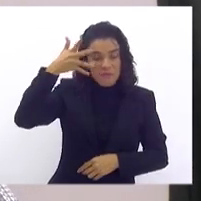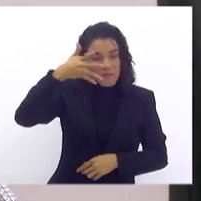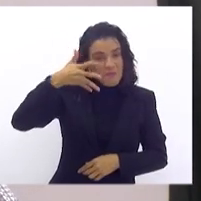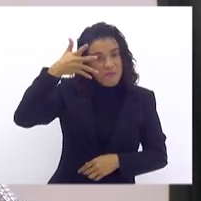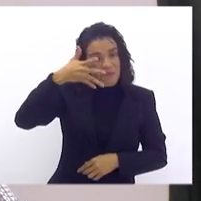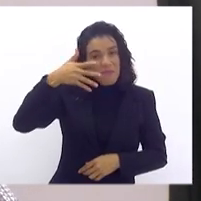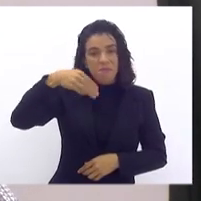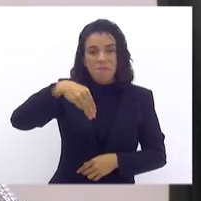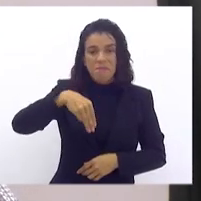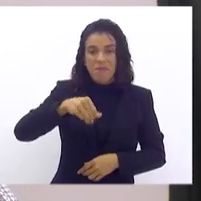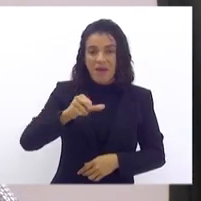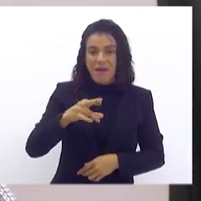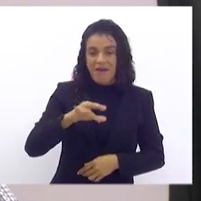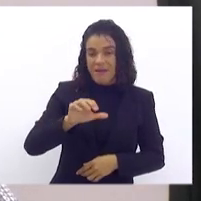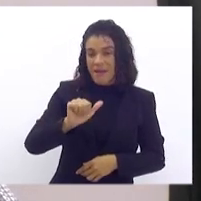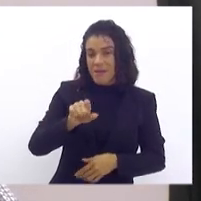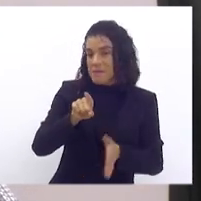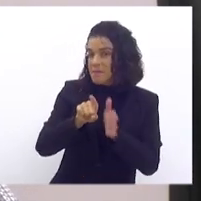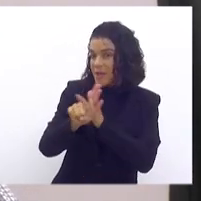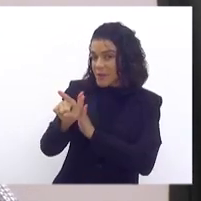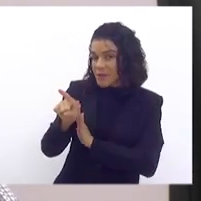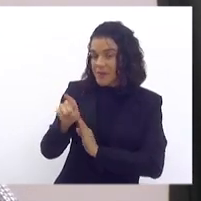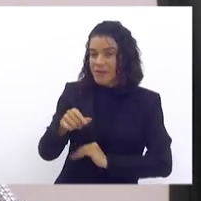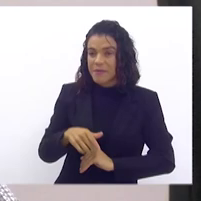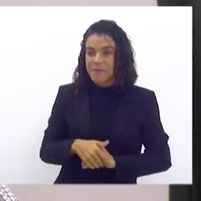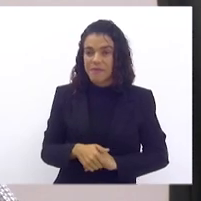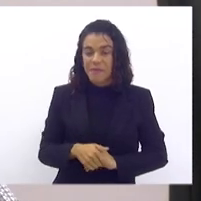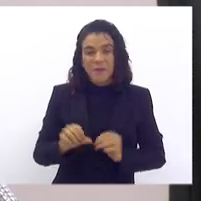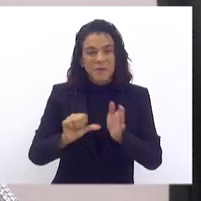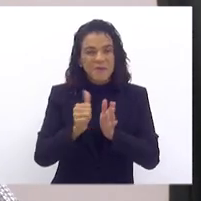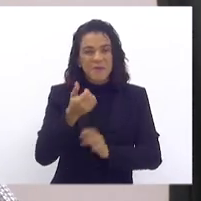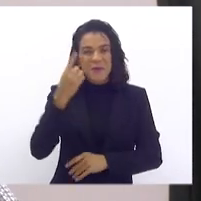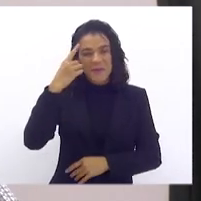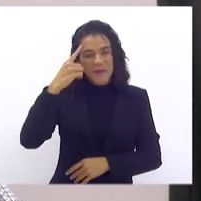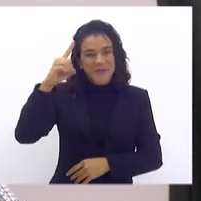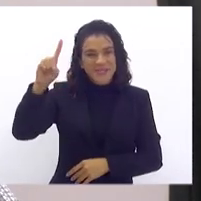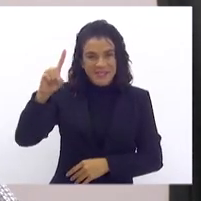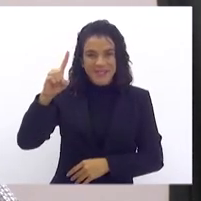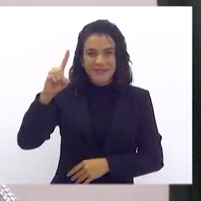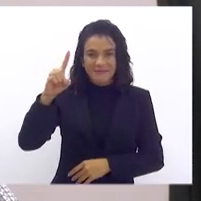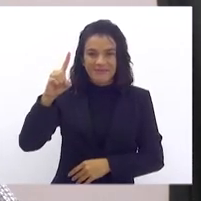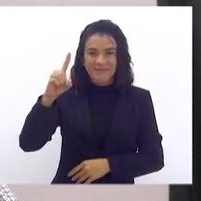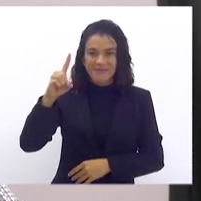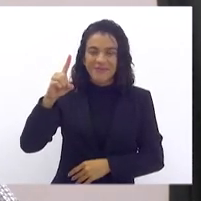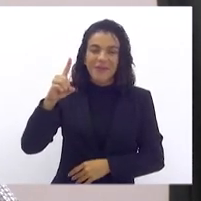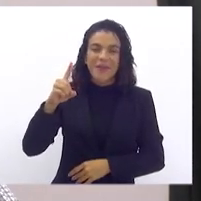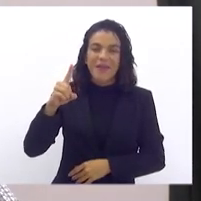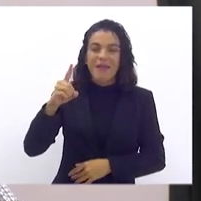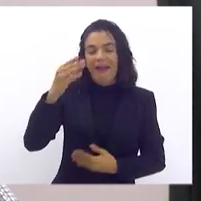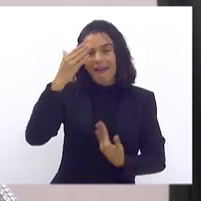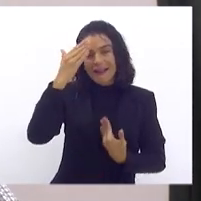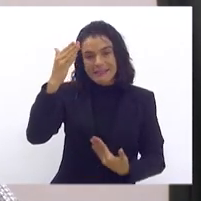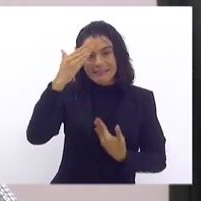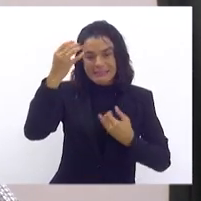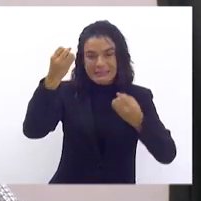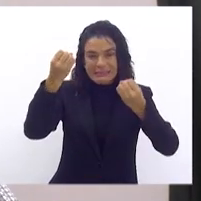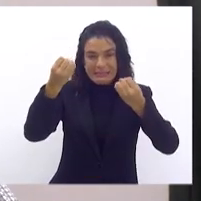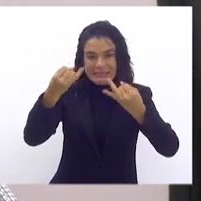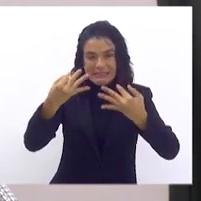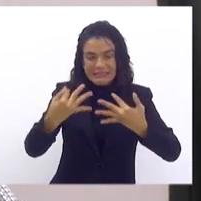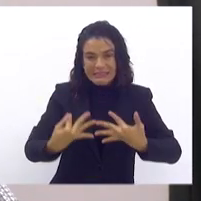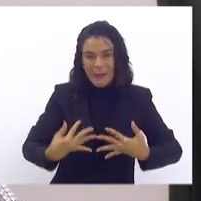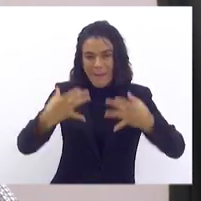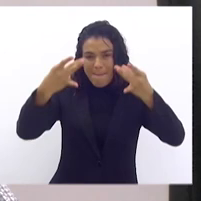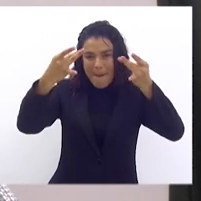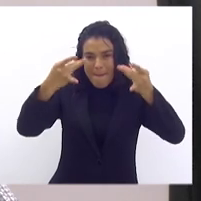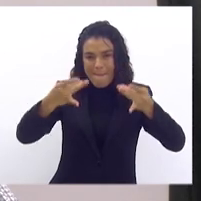Valente, alguma pergunta. Primeiramente, bom dia. Gostaria de agradecer e parabenizar a explanação, como a deputada Marta Rocha,